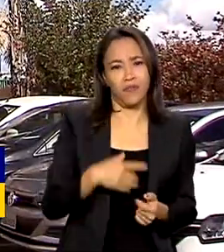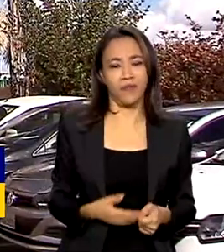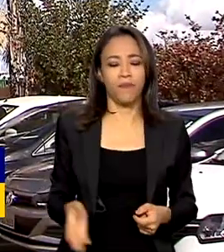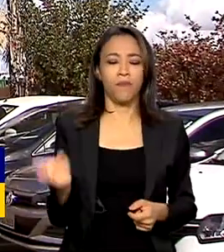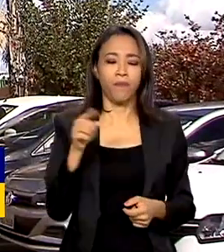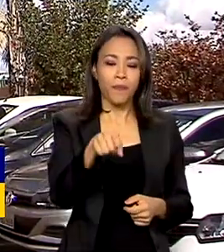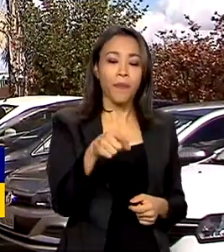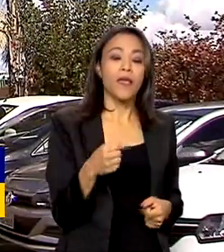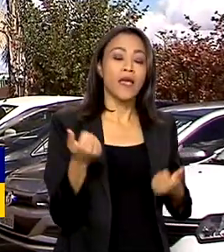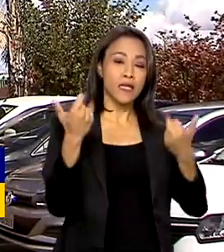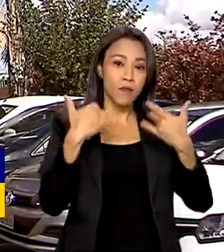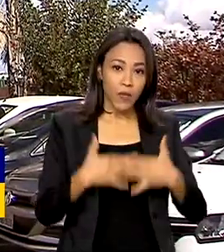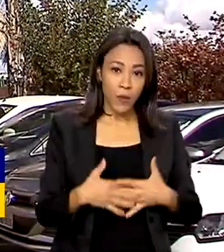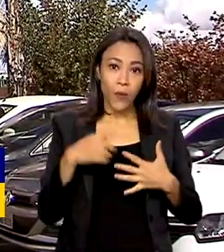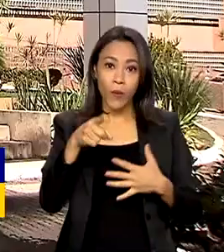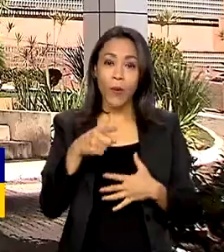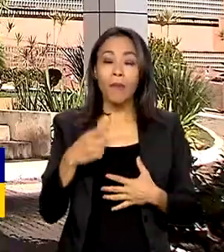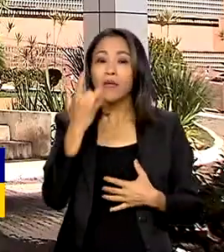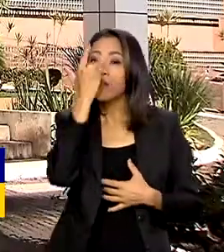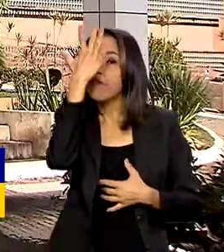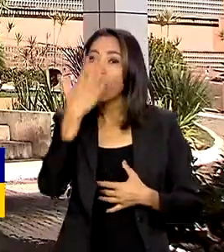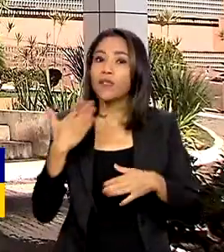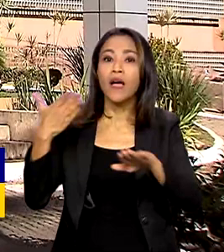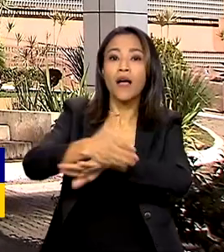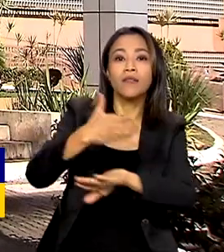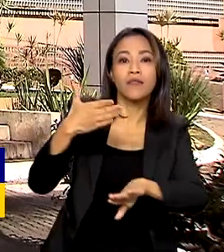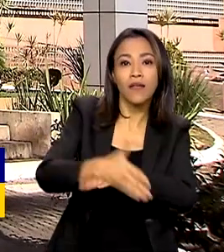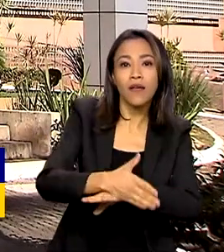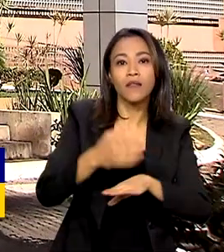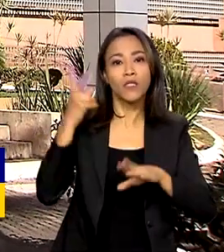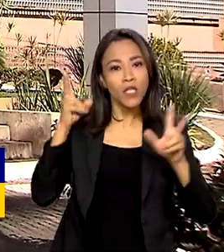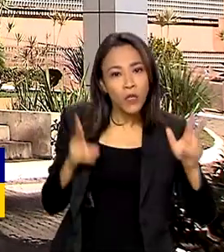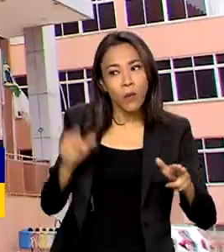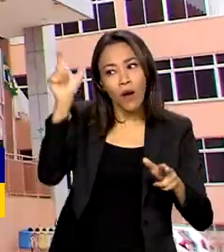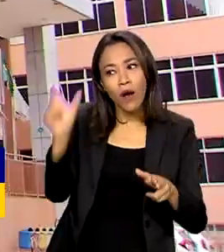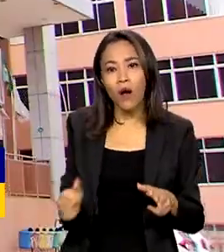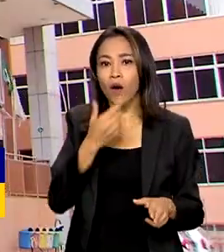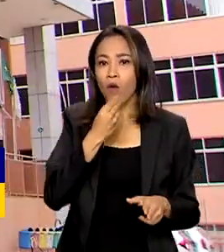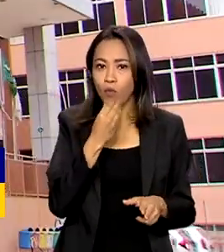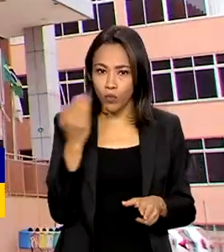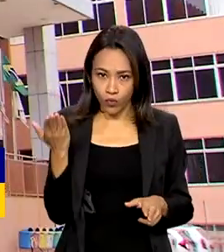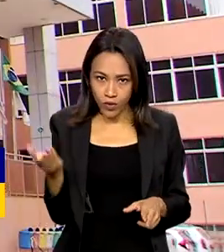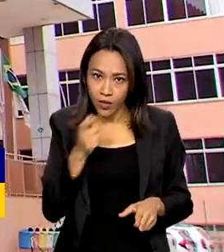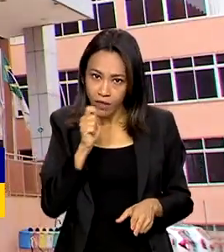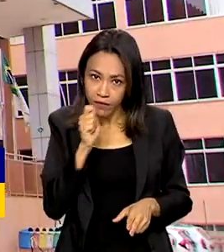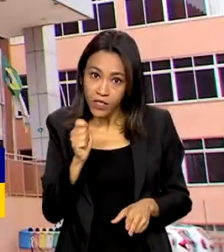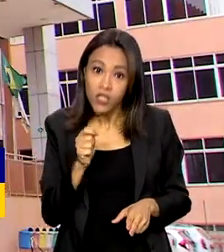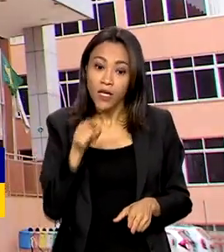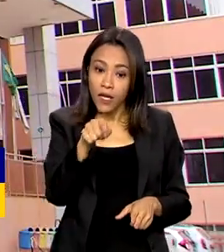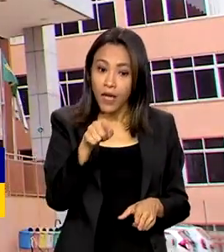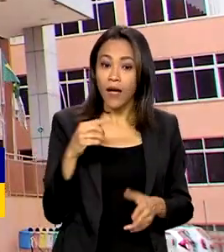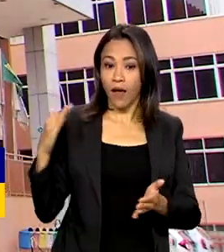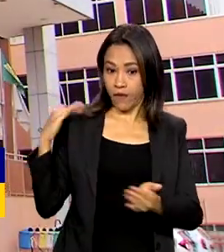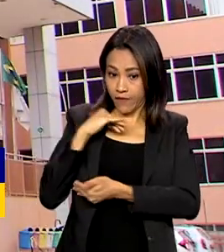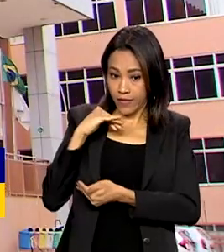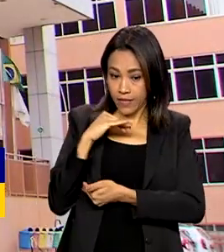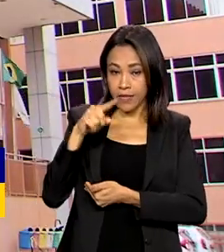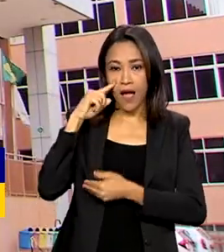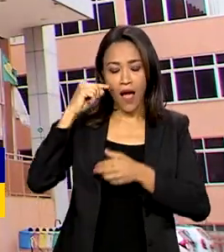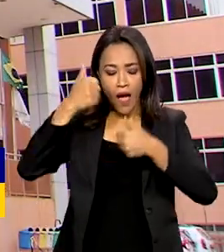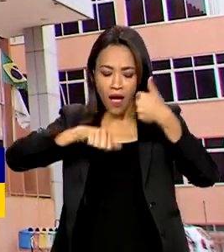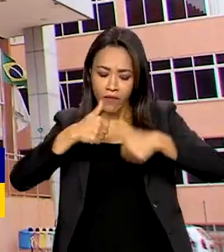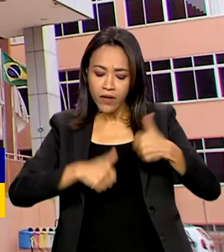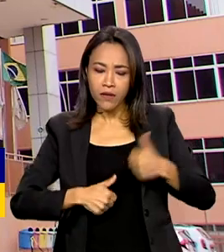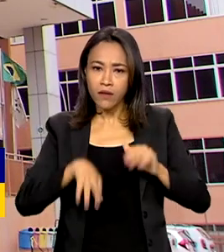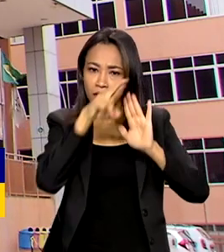facilitar o acesso de brasileiros como Pedro a Agência Nacional de Vigilância Sanitária revisou uma Norma que